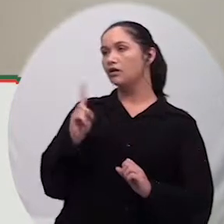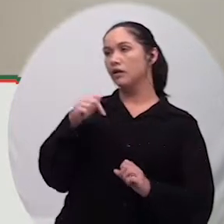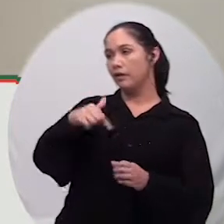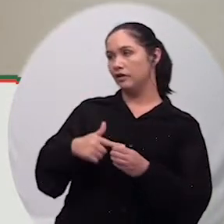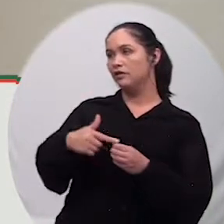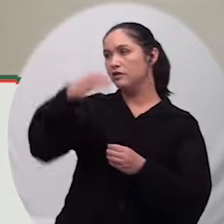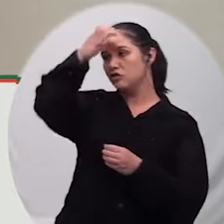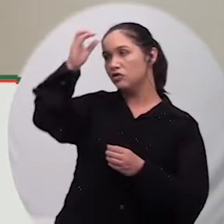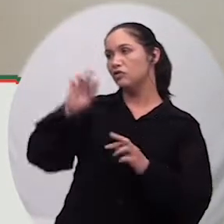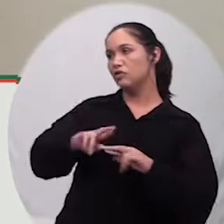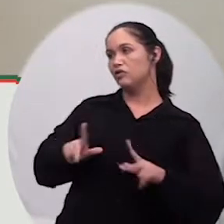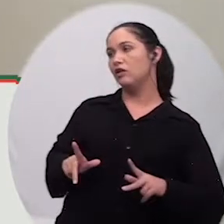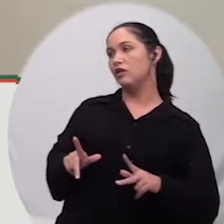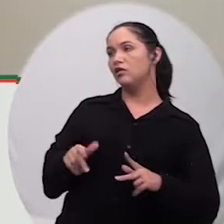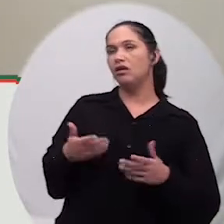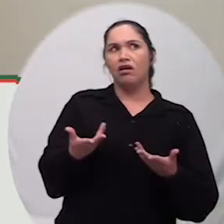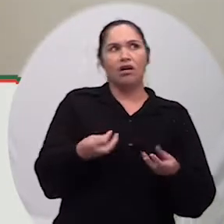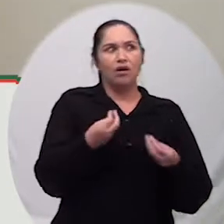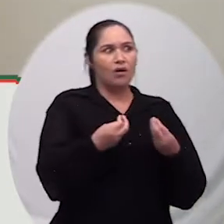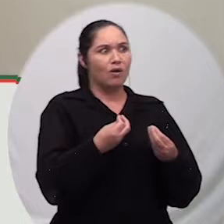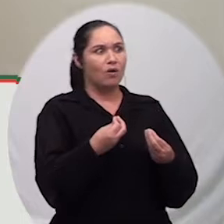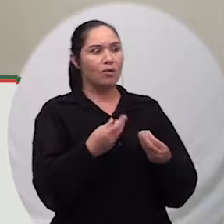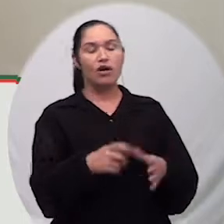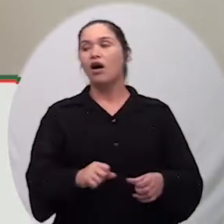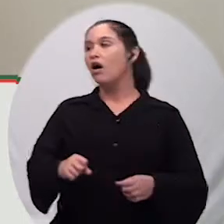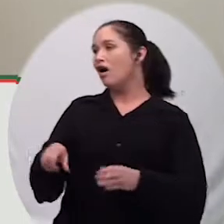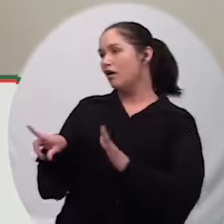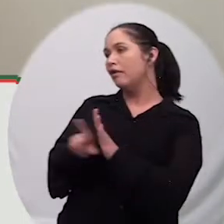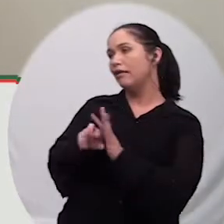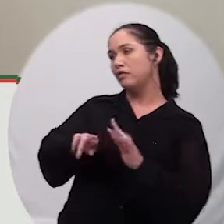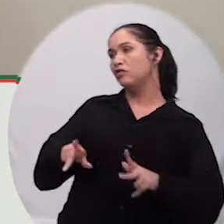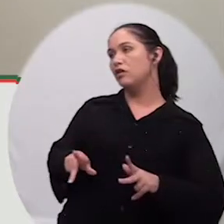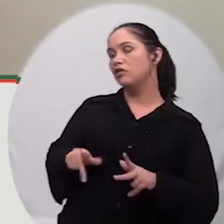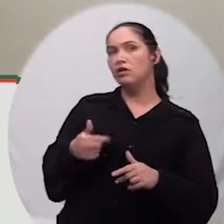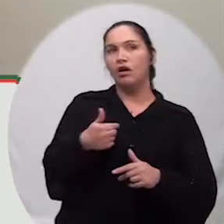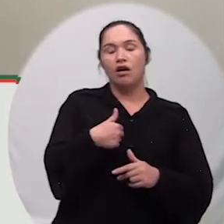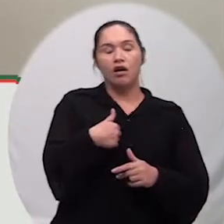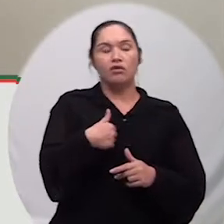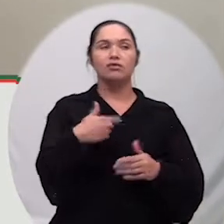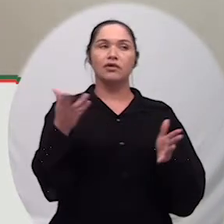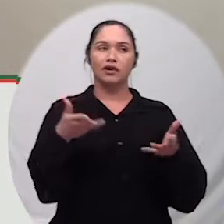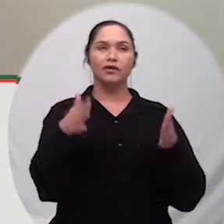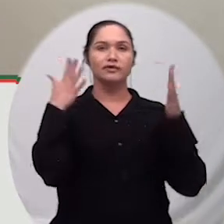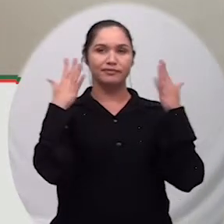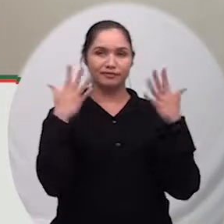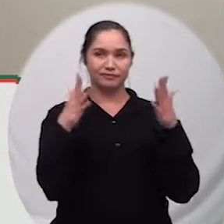Criciúma funciona assim. A lei é assim. Então eu parabenizo